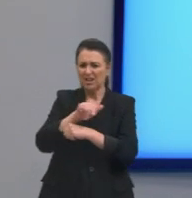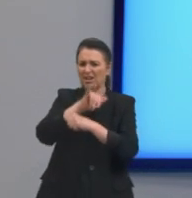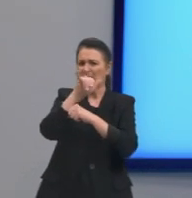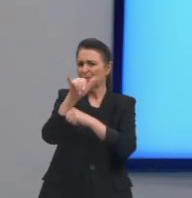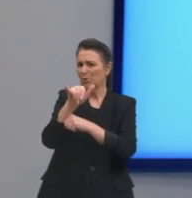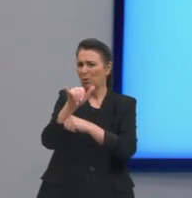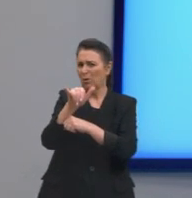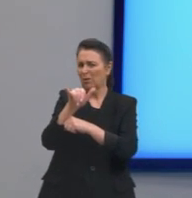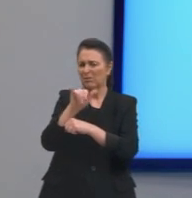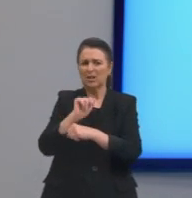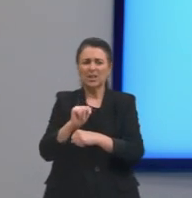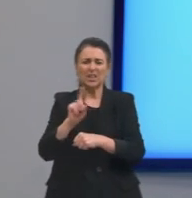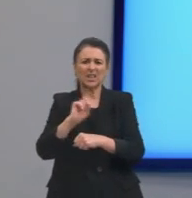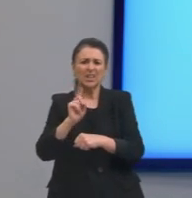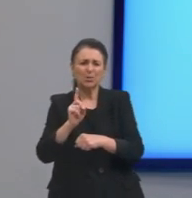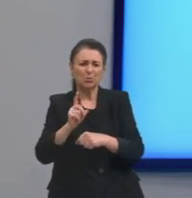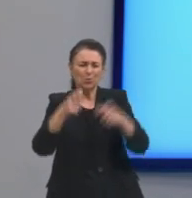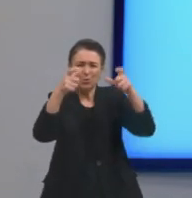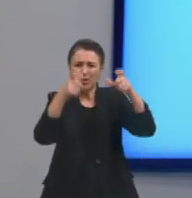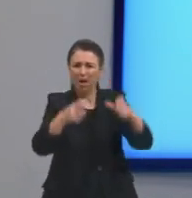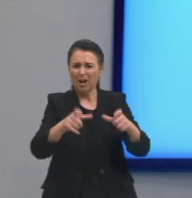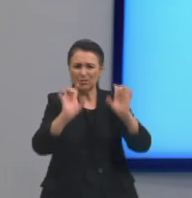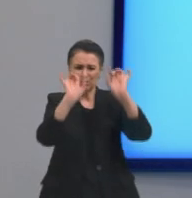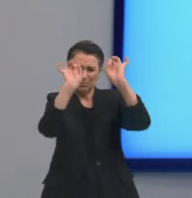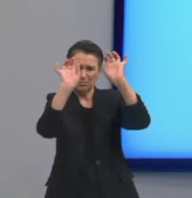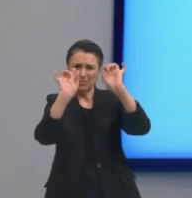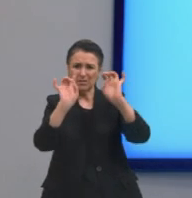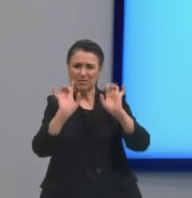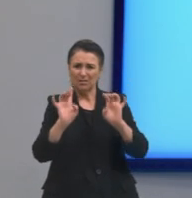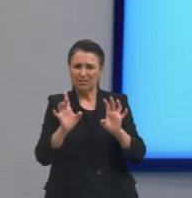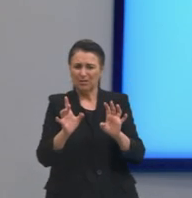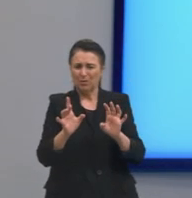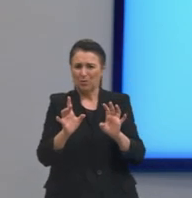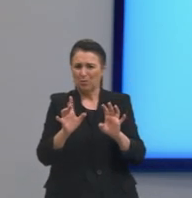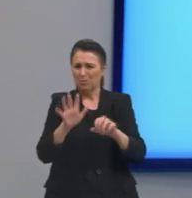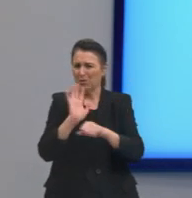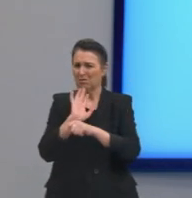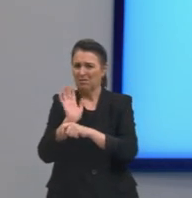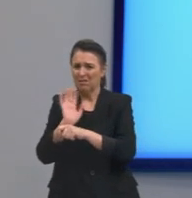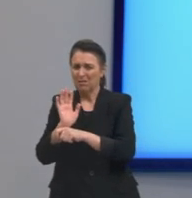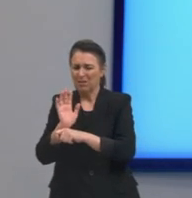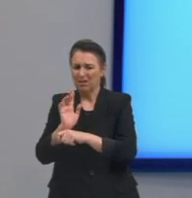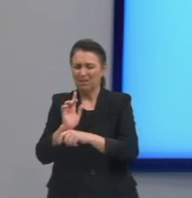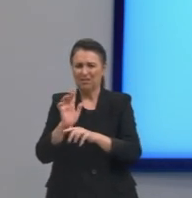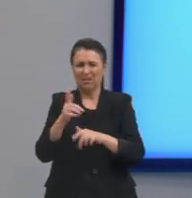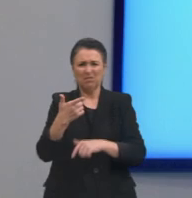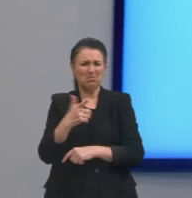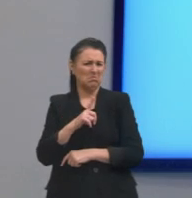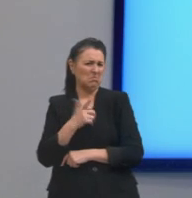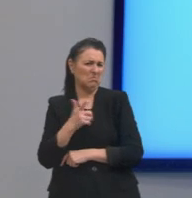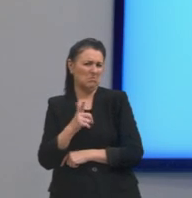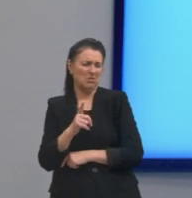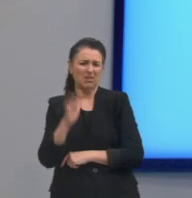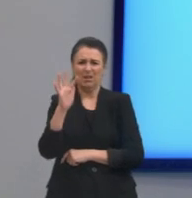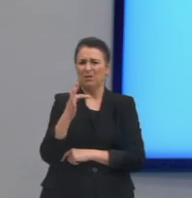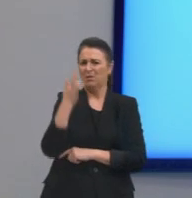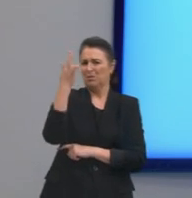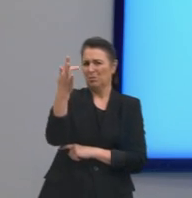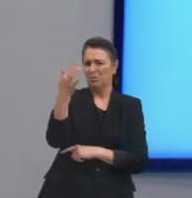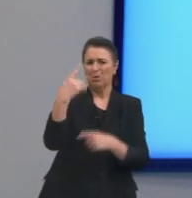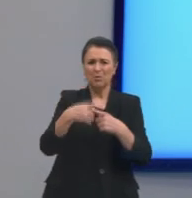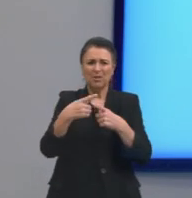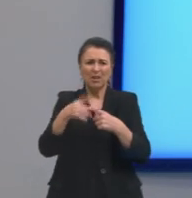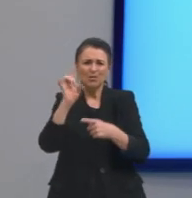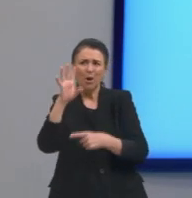o cinematógrafo não tinha o menor futuro como espetáculo era um instrumento científico